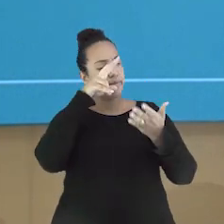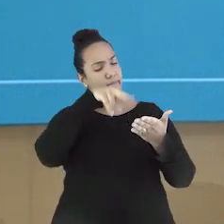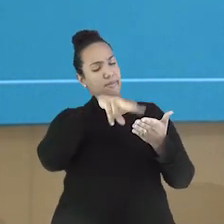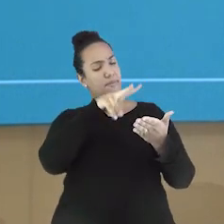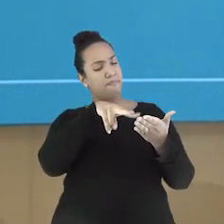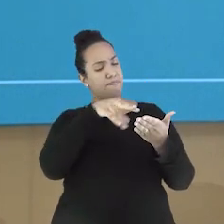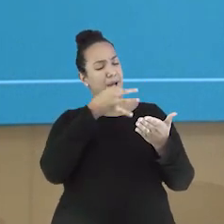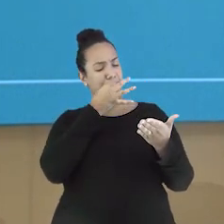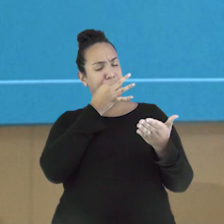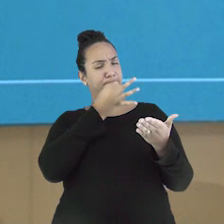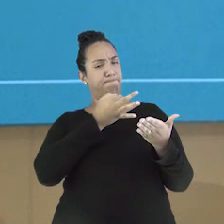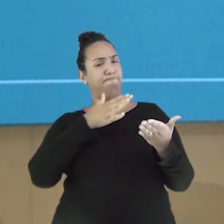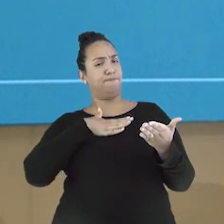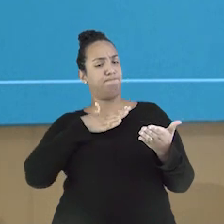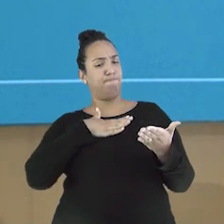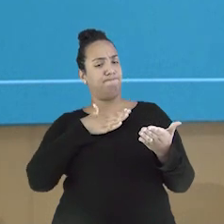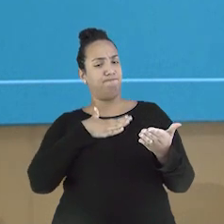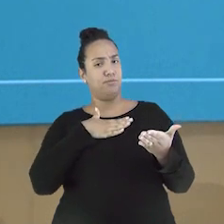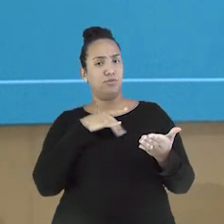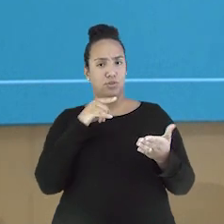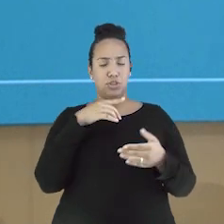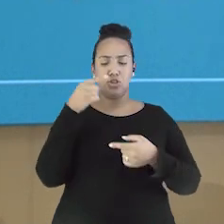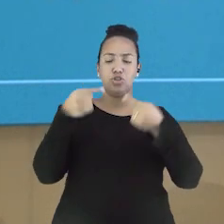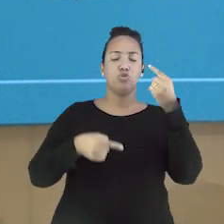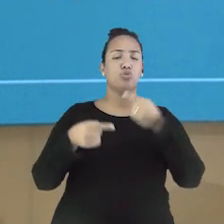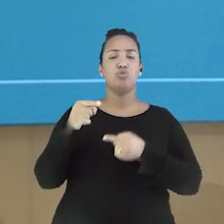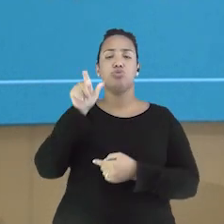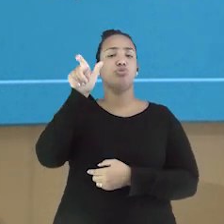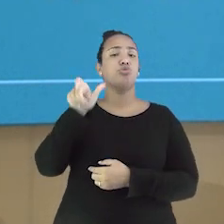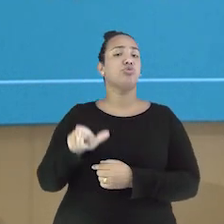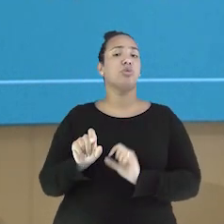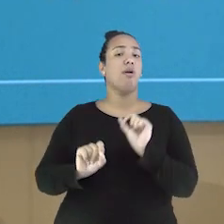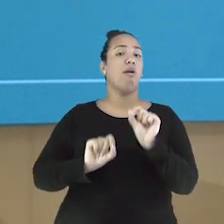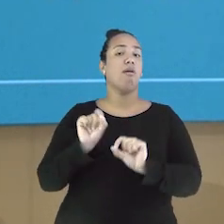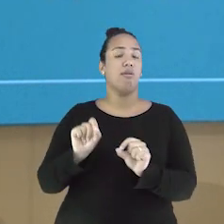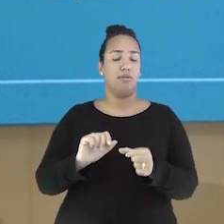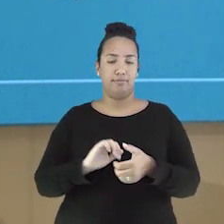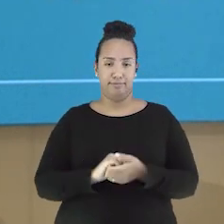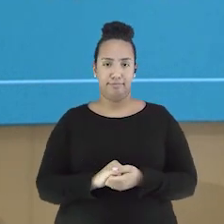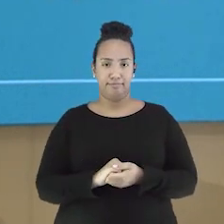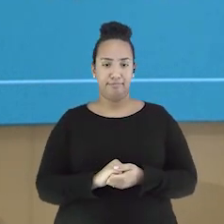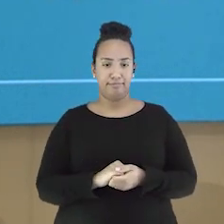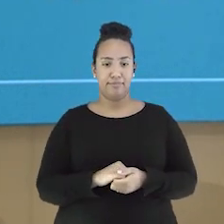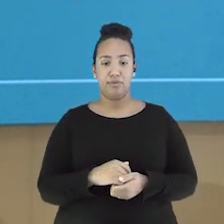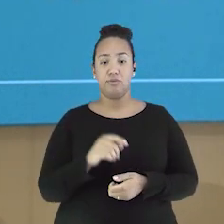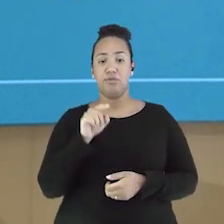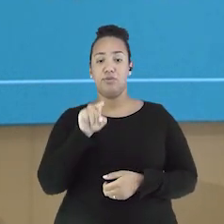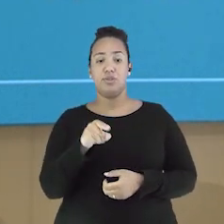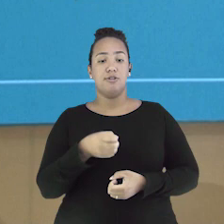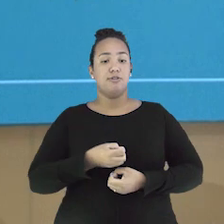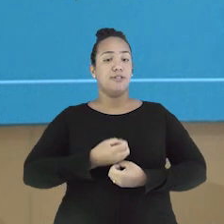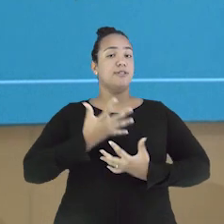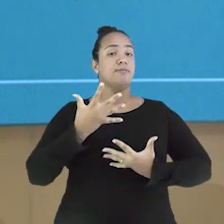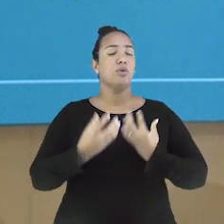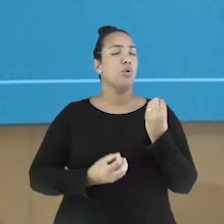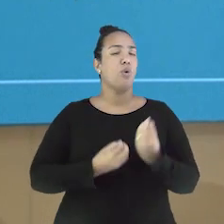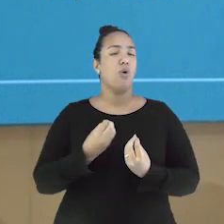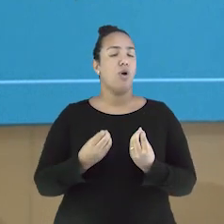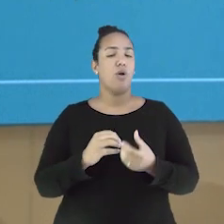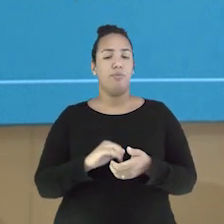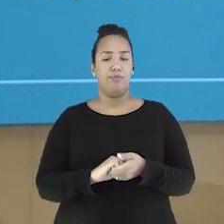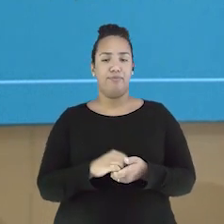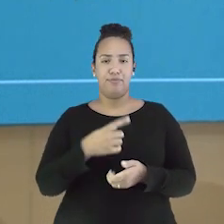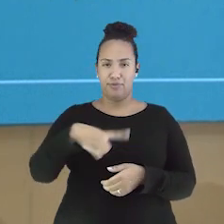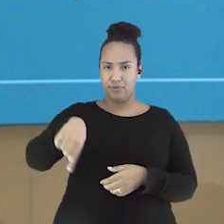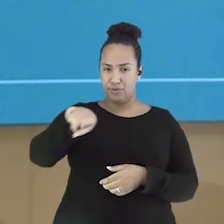leem? Com quem vocês gostam de debater? De que forma vocês se expressam e se posicionam?